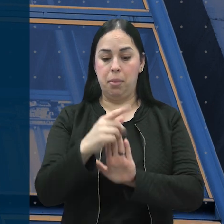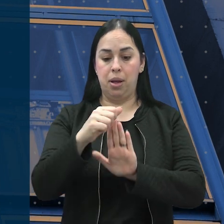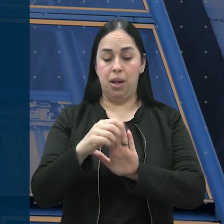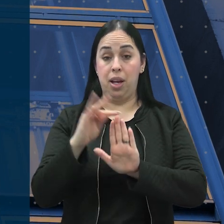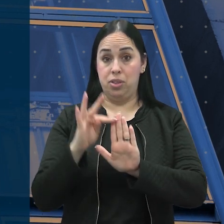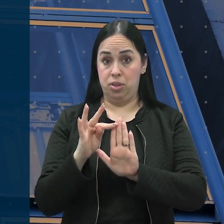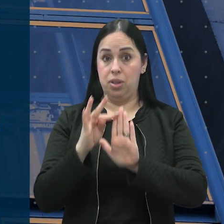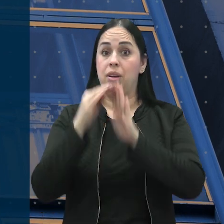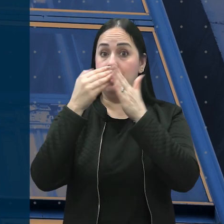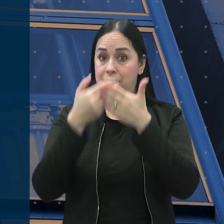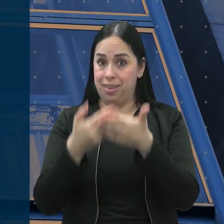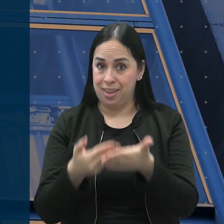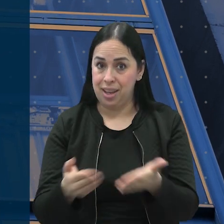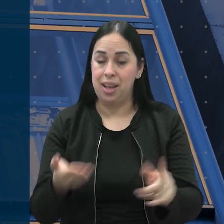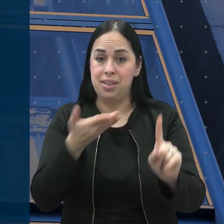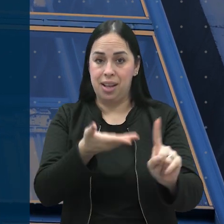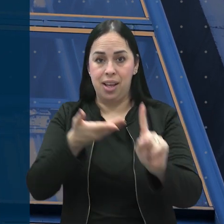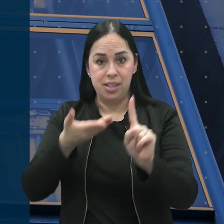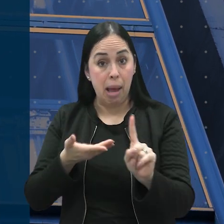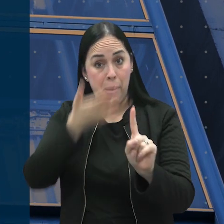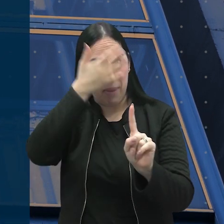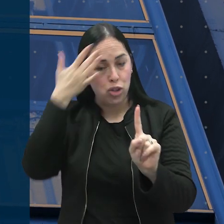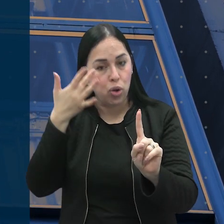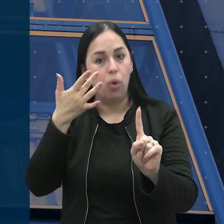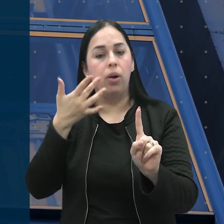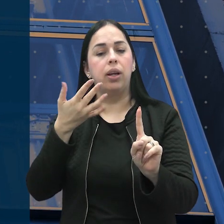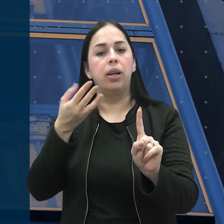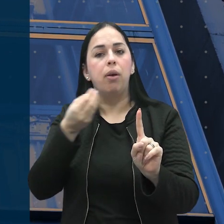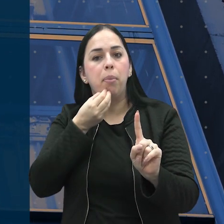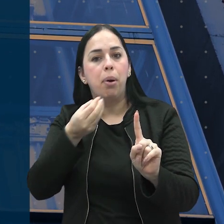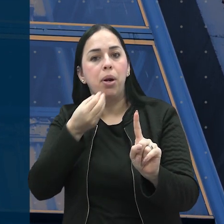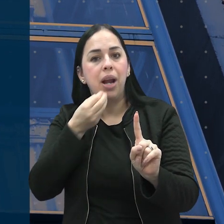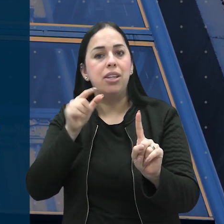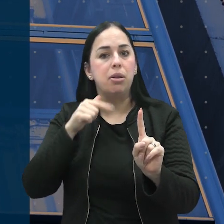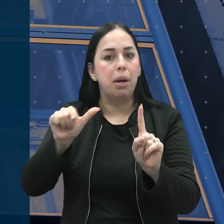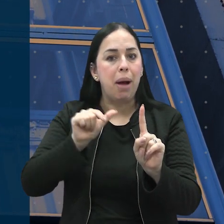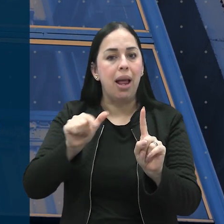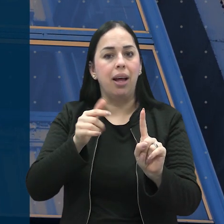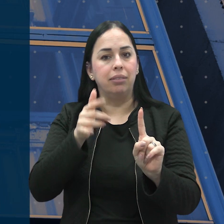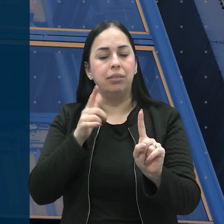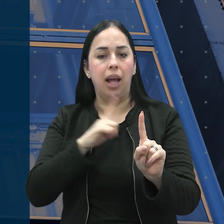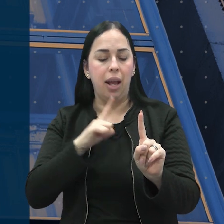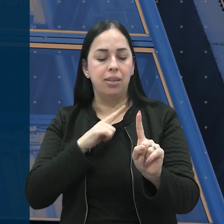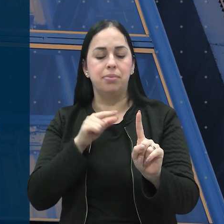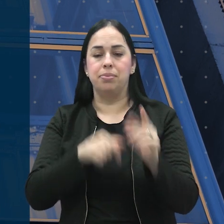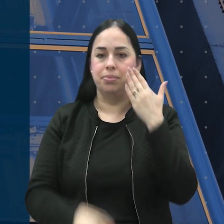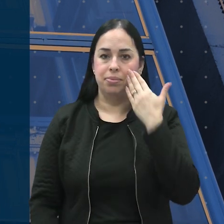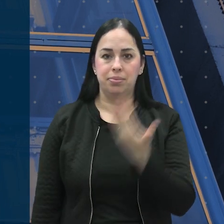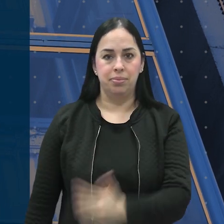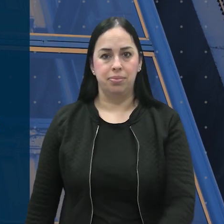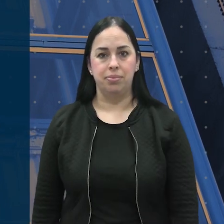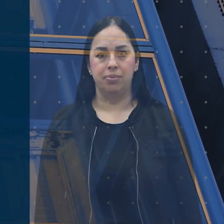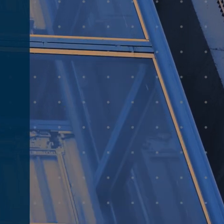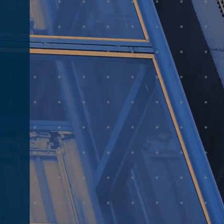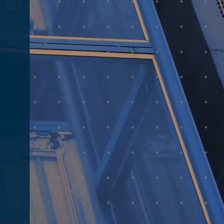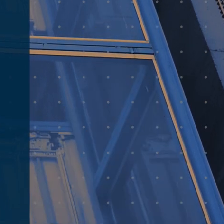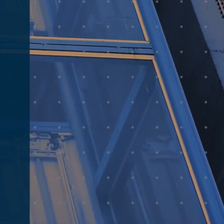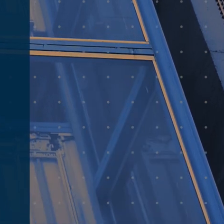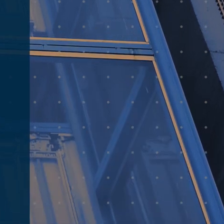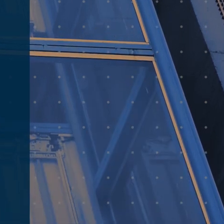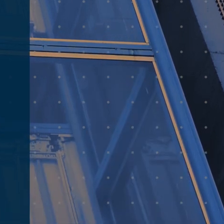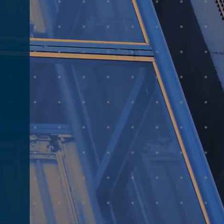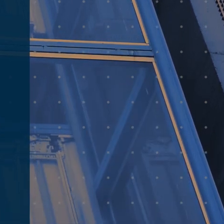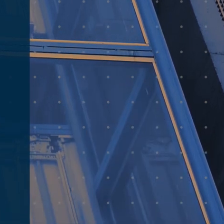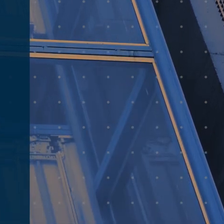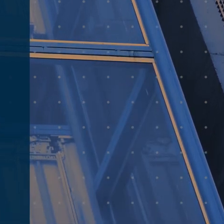O PAT, Posto de Atendimento ao Trabalhador de São José dos Campos, tem oportunidade de emprego para ajudante de obras, analista